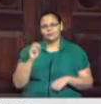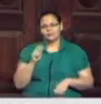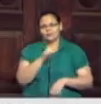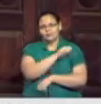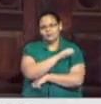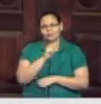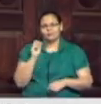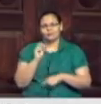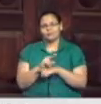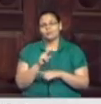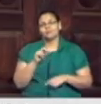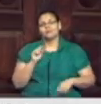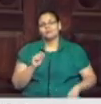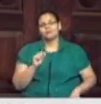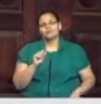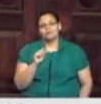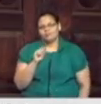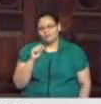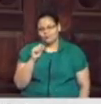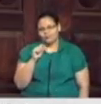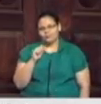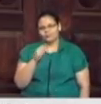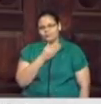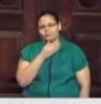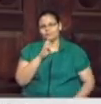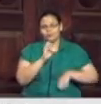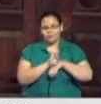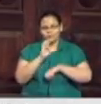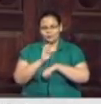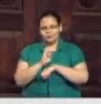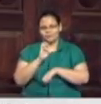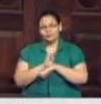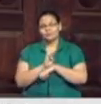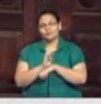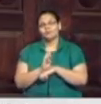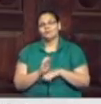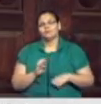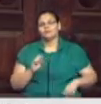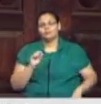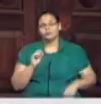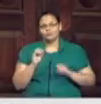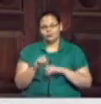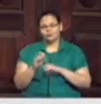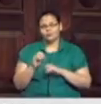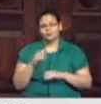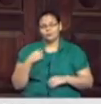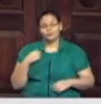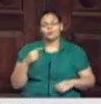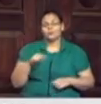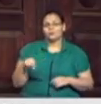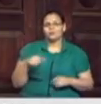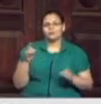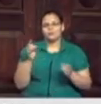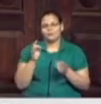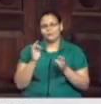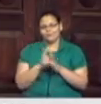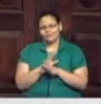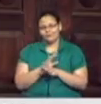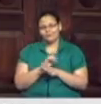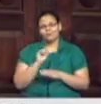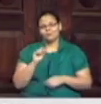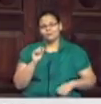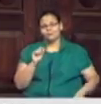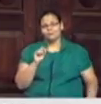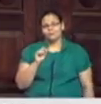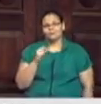educação. Quero aqui dizer que terminamos com alguns encaminhamentos que podem efetivamente prosperar.